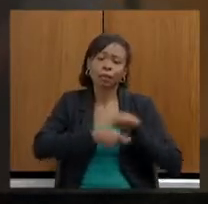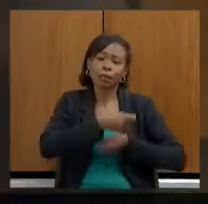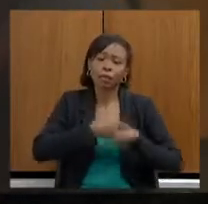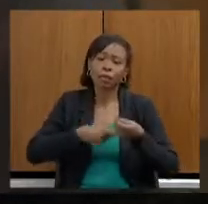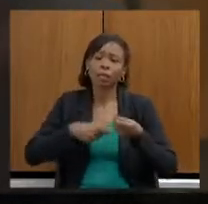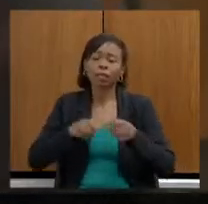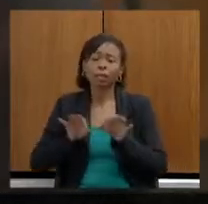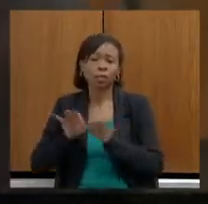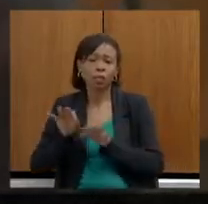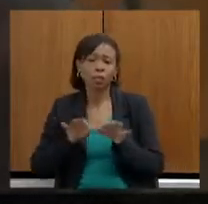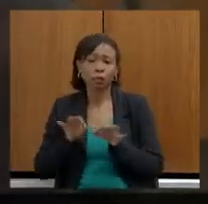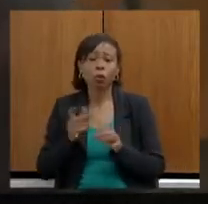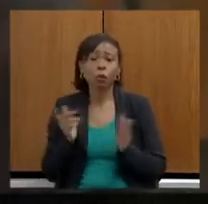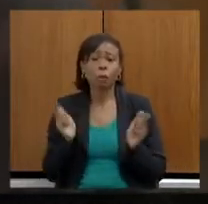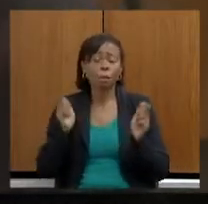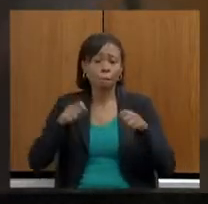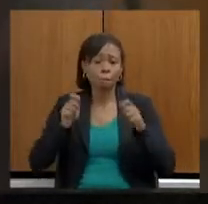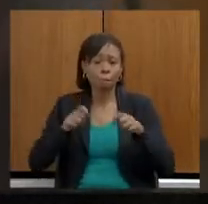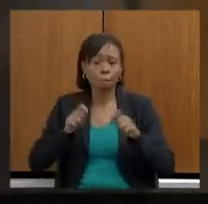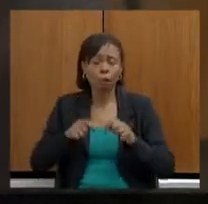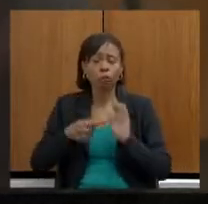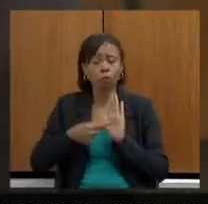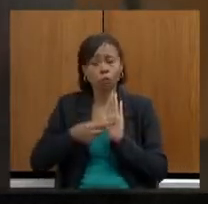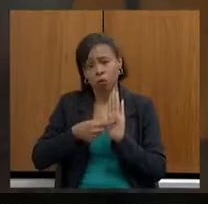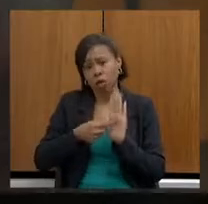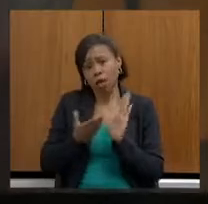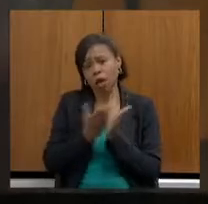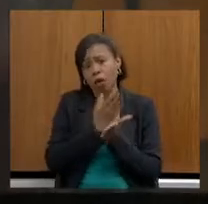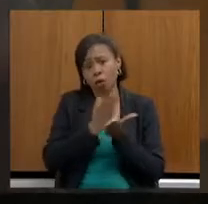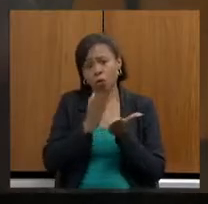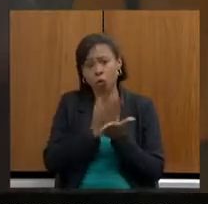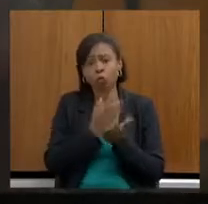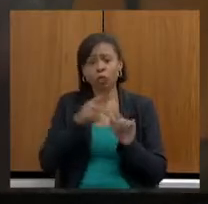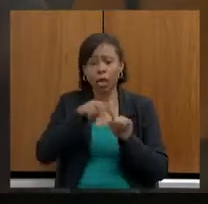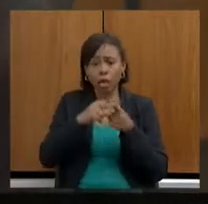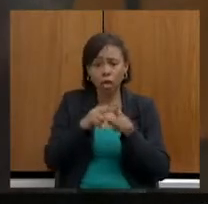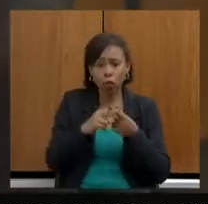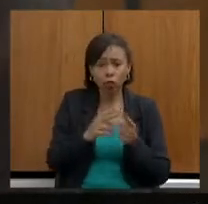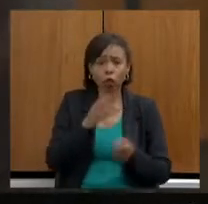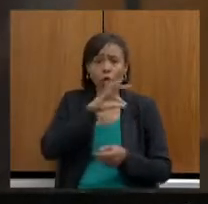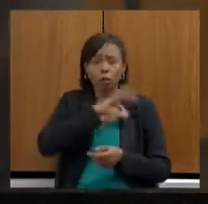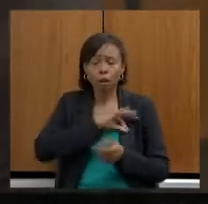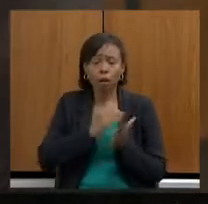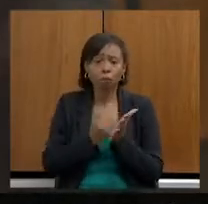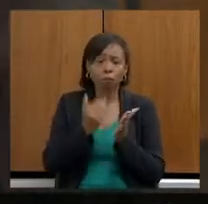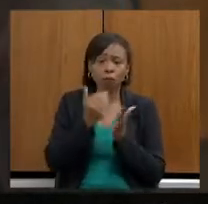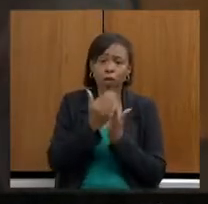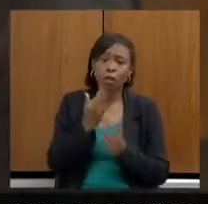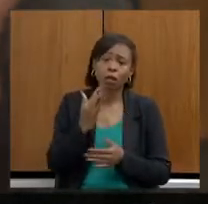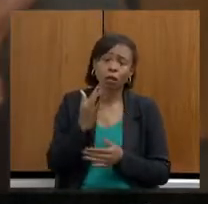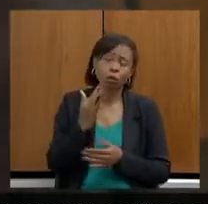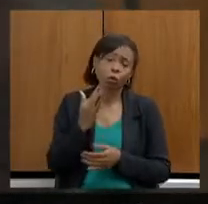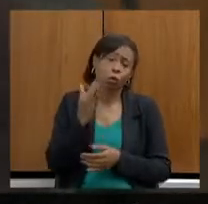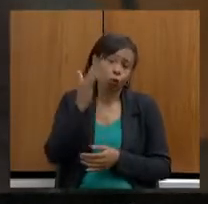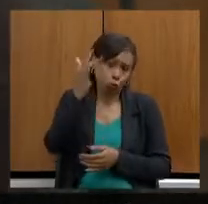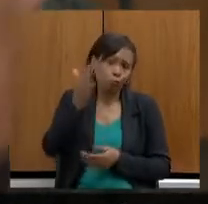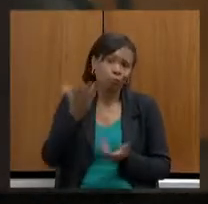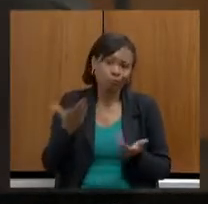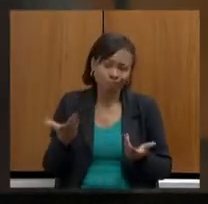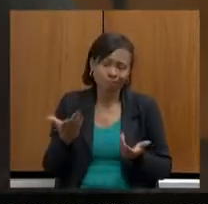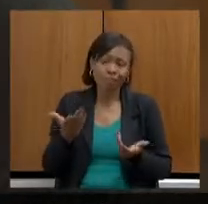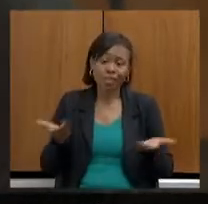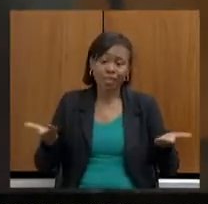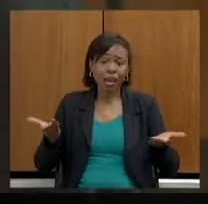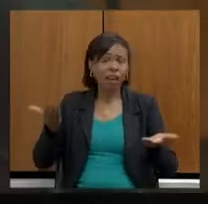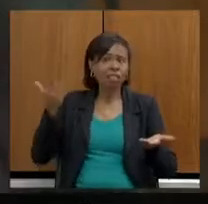tranquilidade anunciar reajustes que sejam honrados no futuro né nós não conseguimos Honrar e na